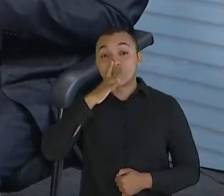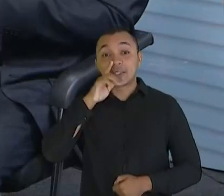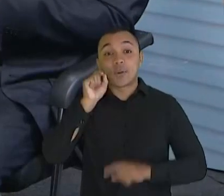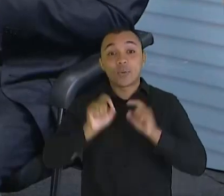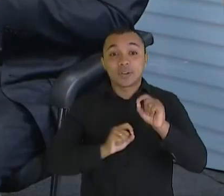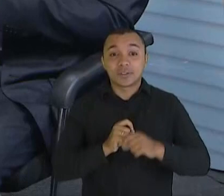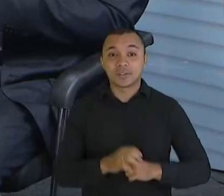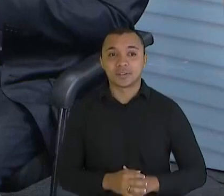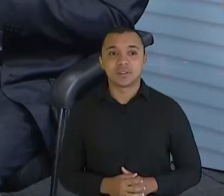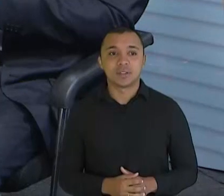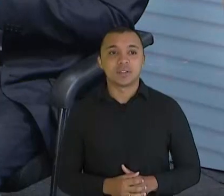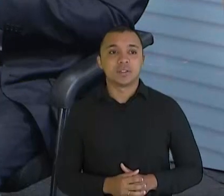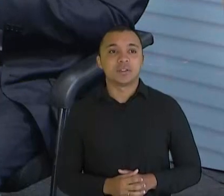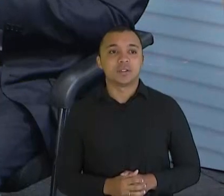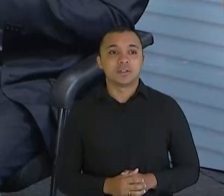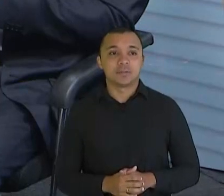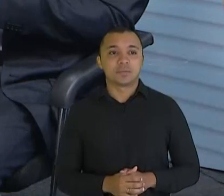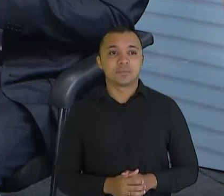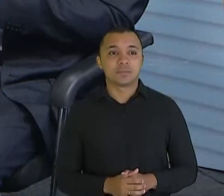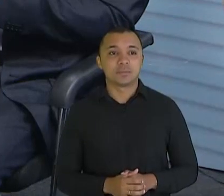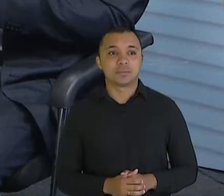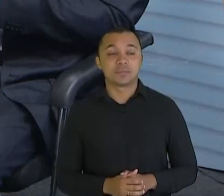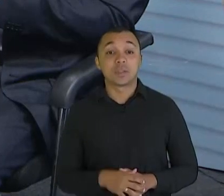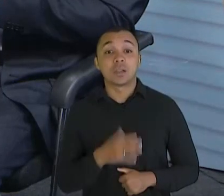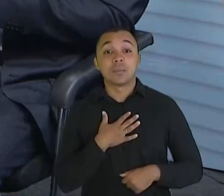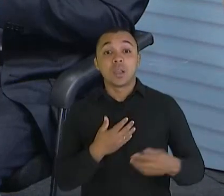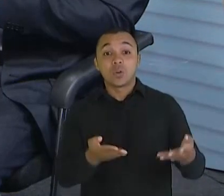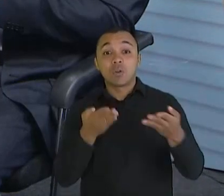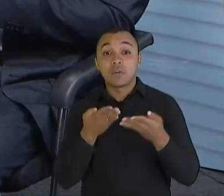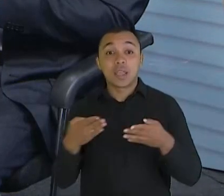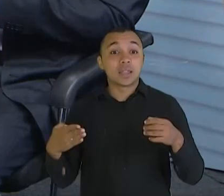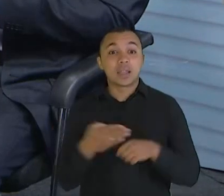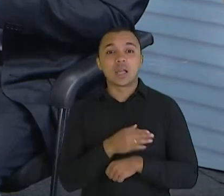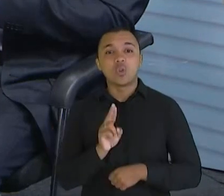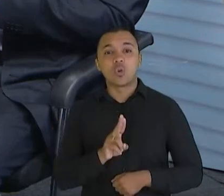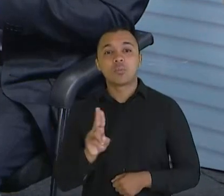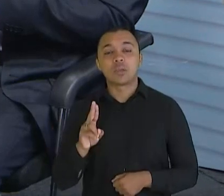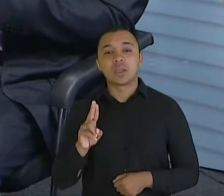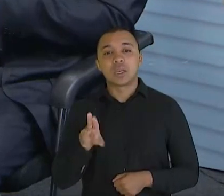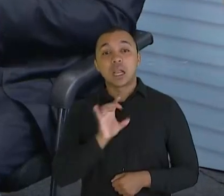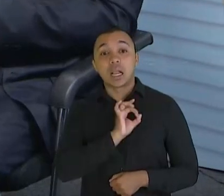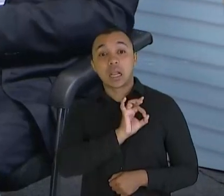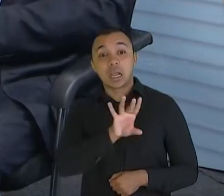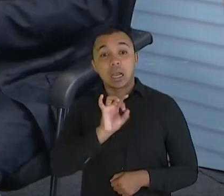rádio, eu quero convidá-lo para acessar cadavidaimporta.com.br.